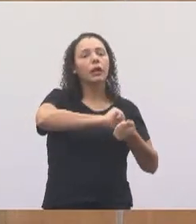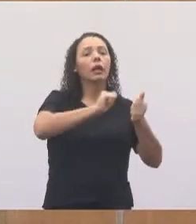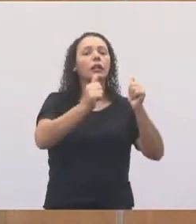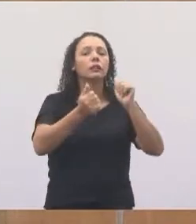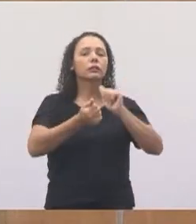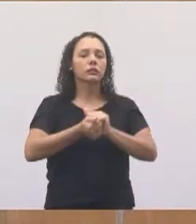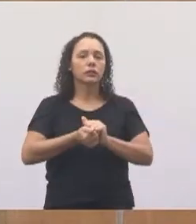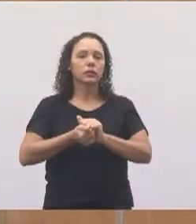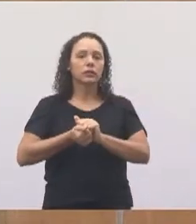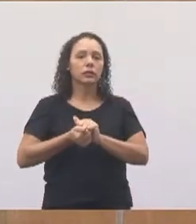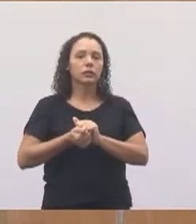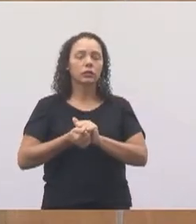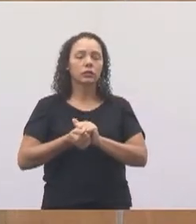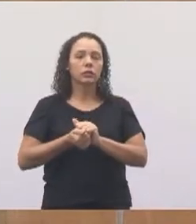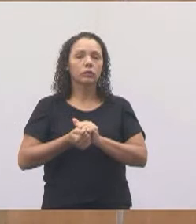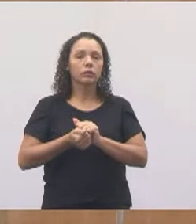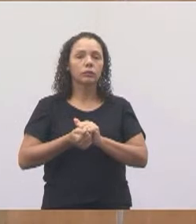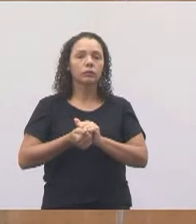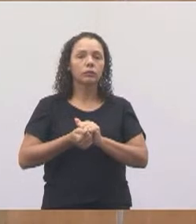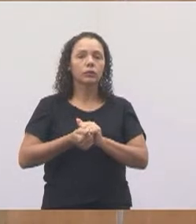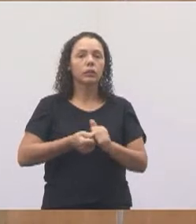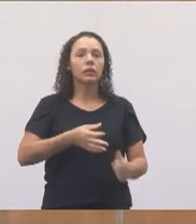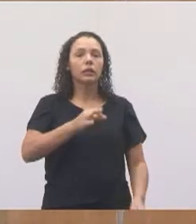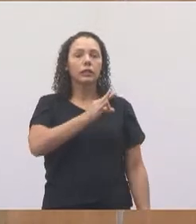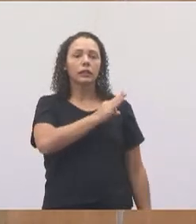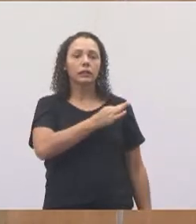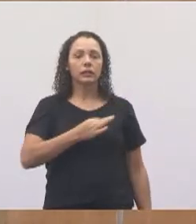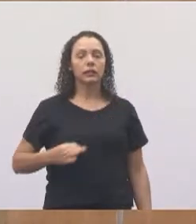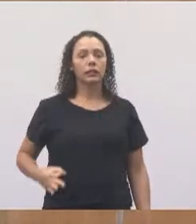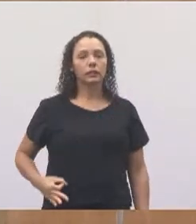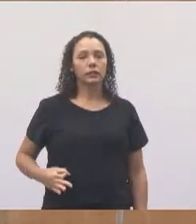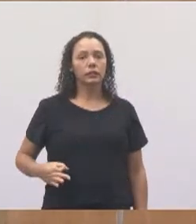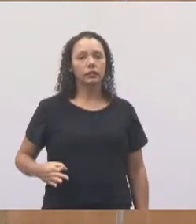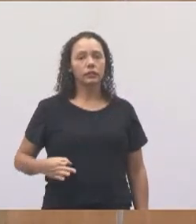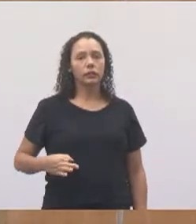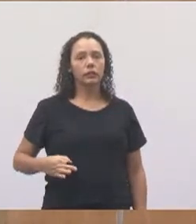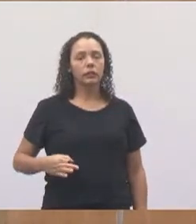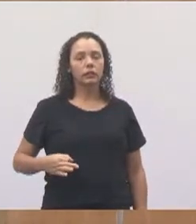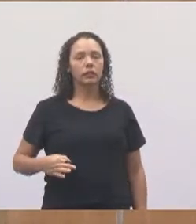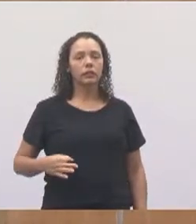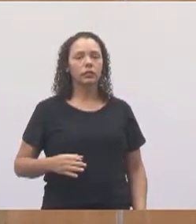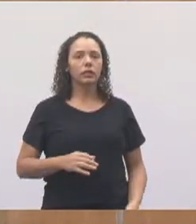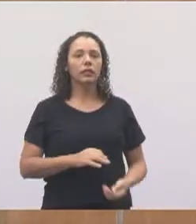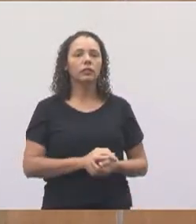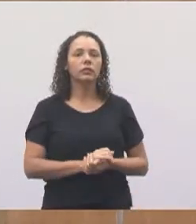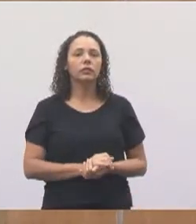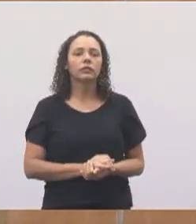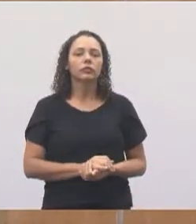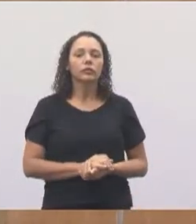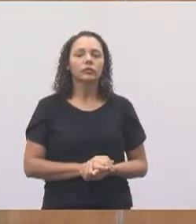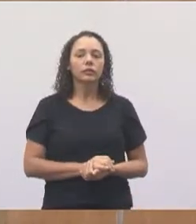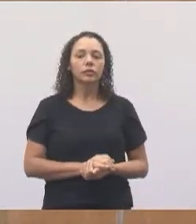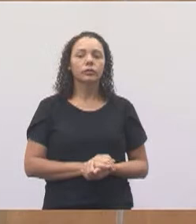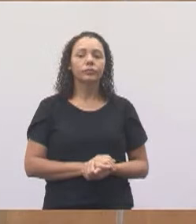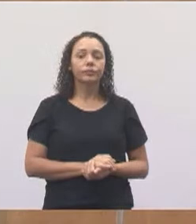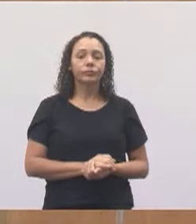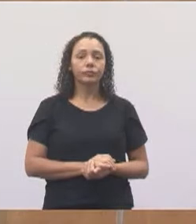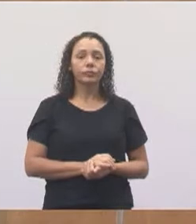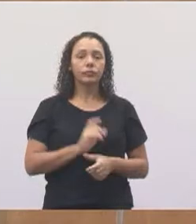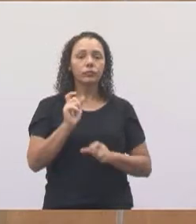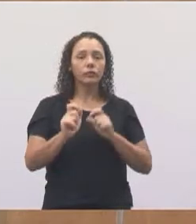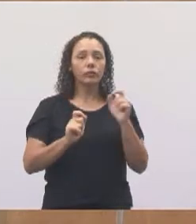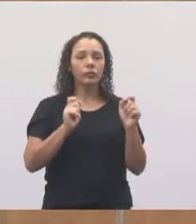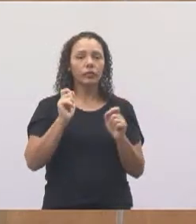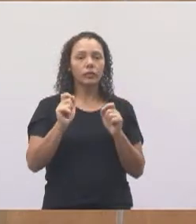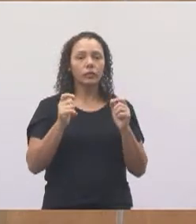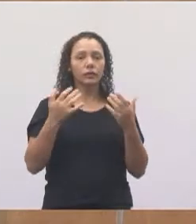adequação da alíquota do custeio suplementar. O que é o custeio